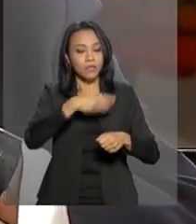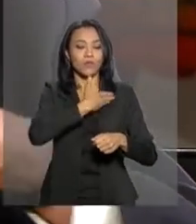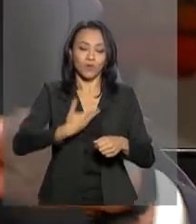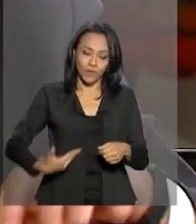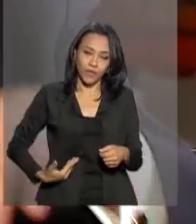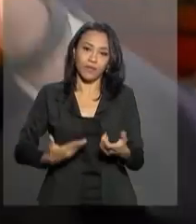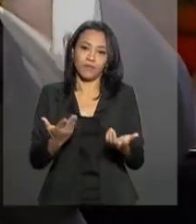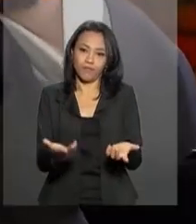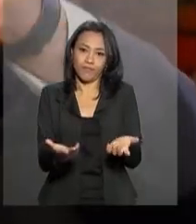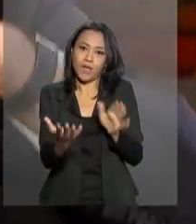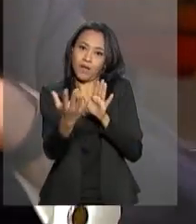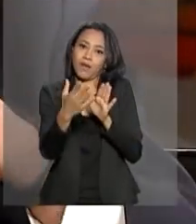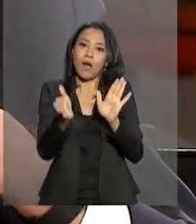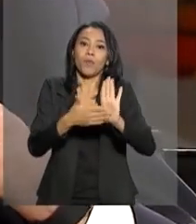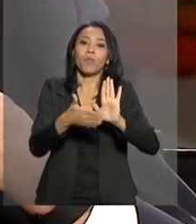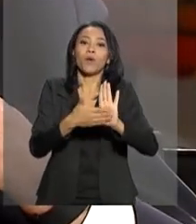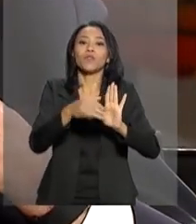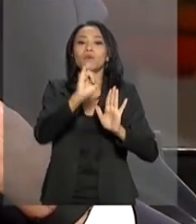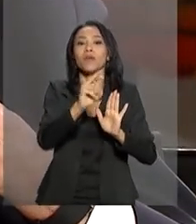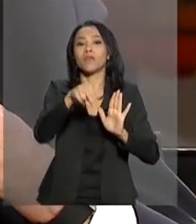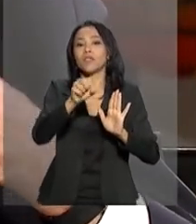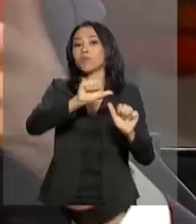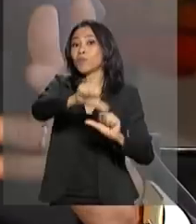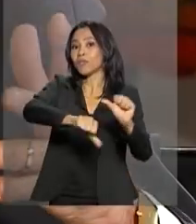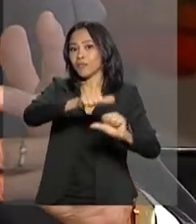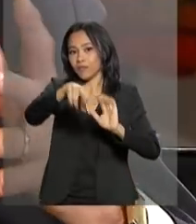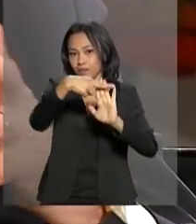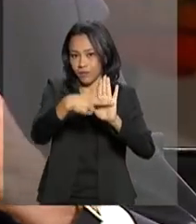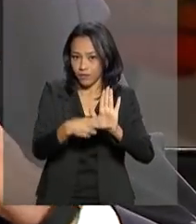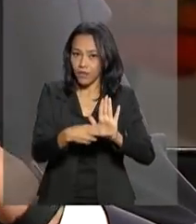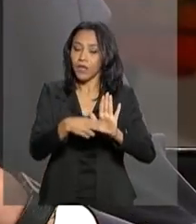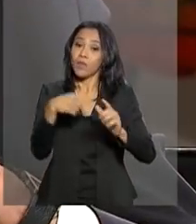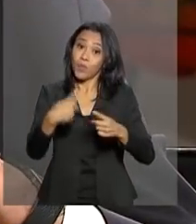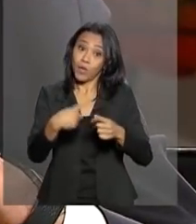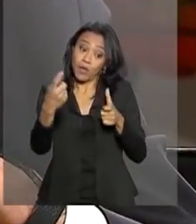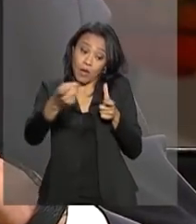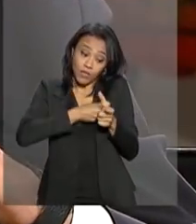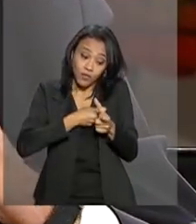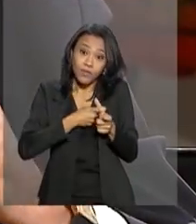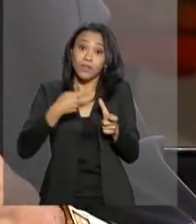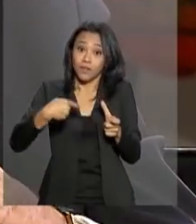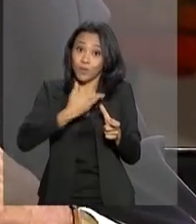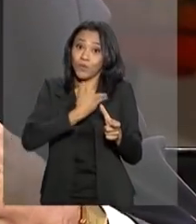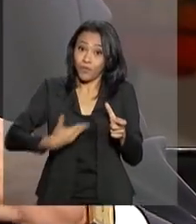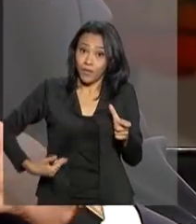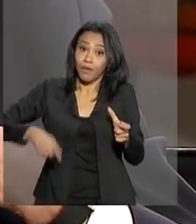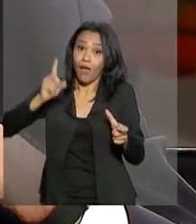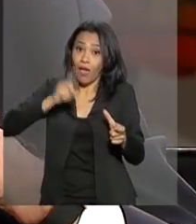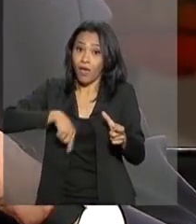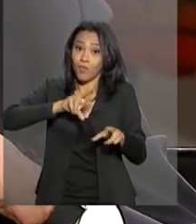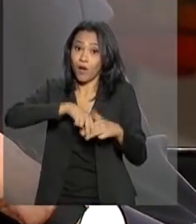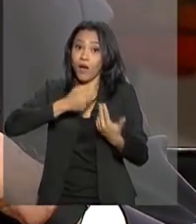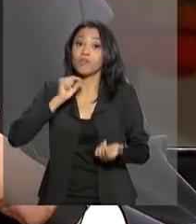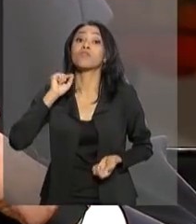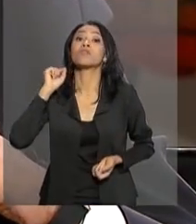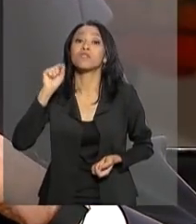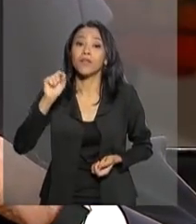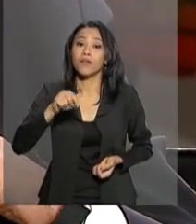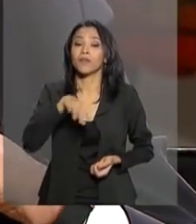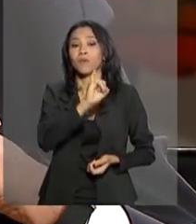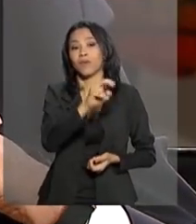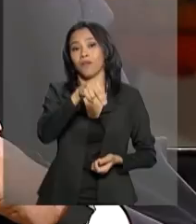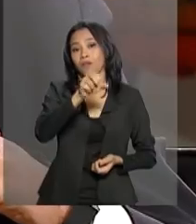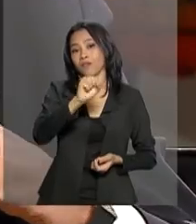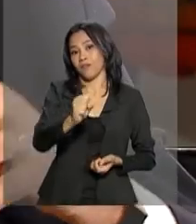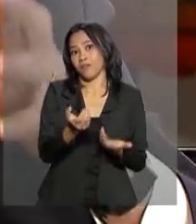ser inevitavelmente feita no próximo governo, porque o déficit público, em boa parte, vem precisamente do déficit